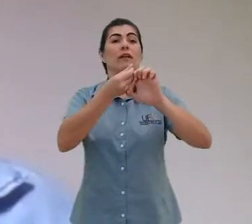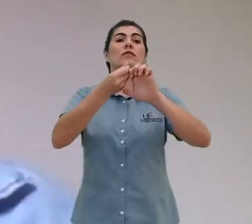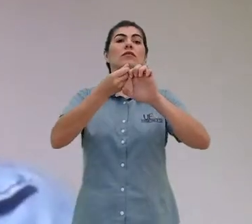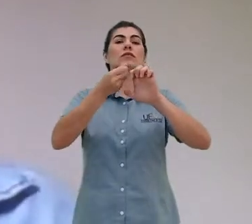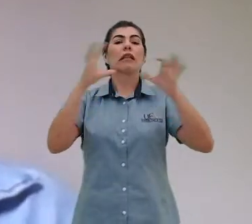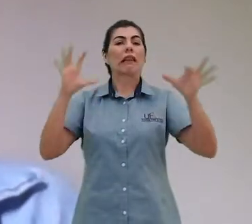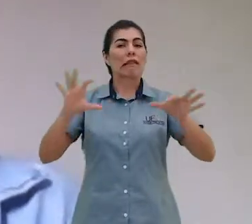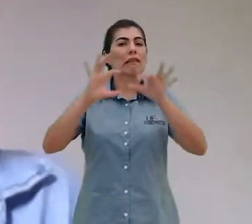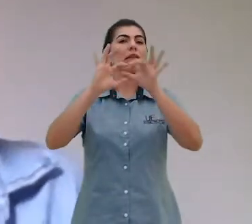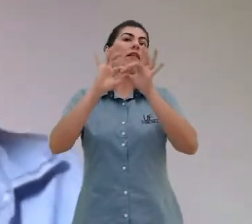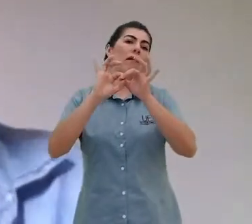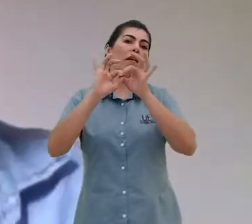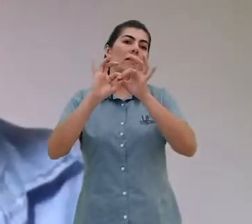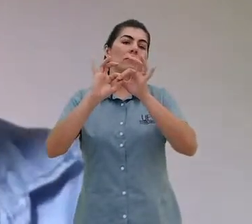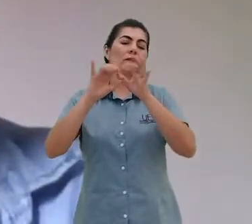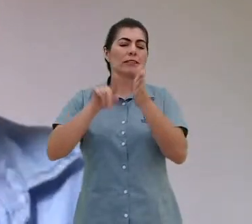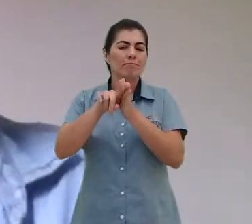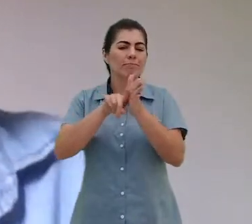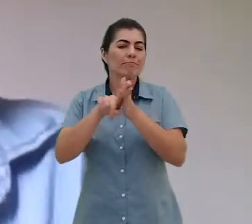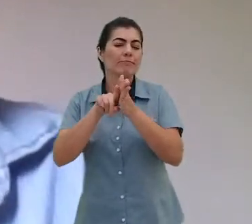relacionadas?